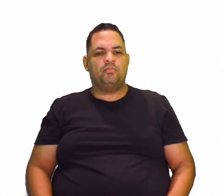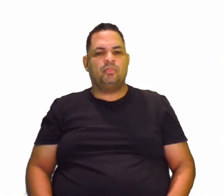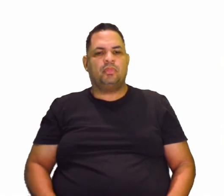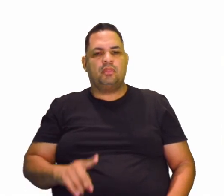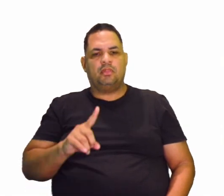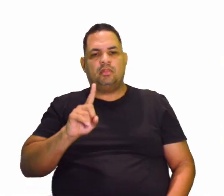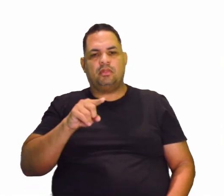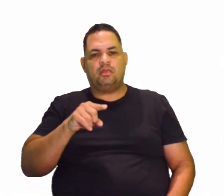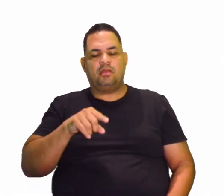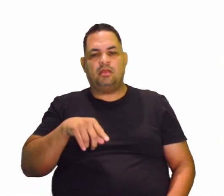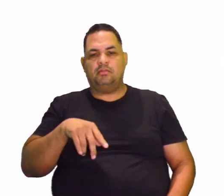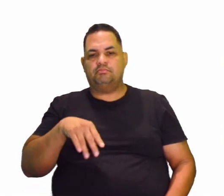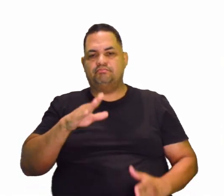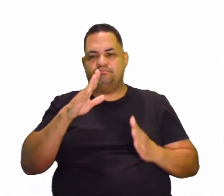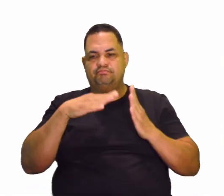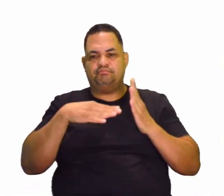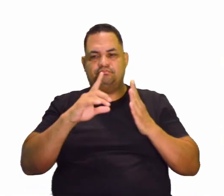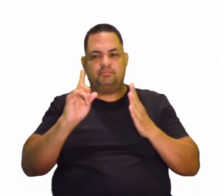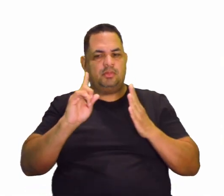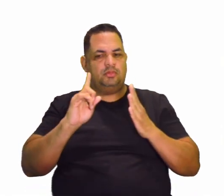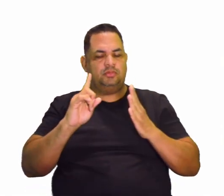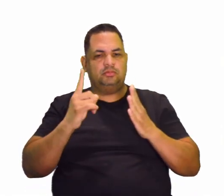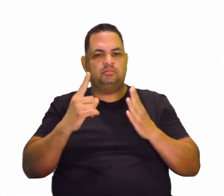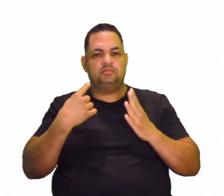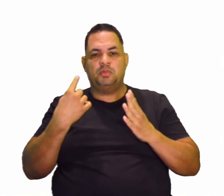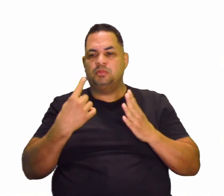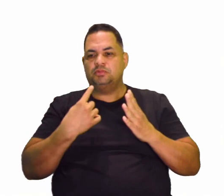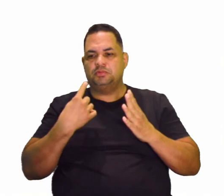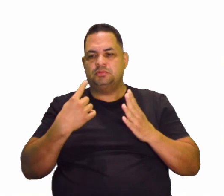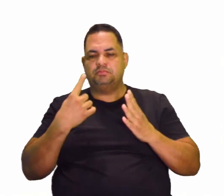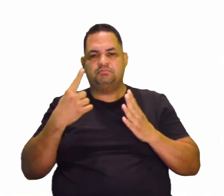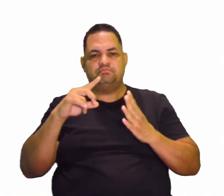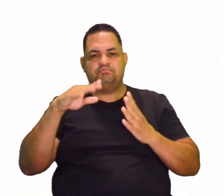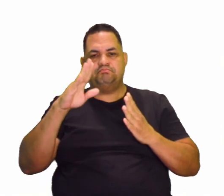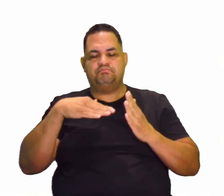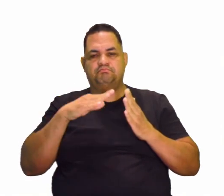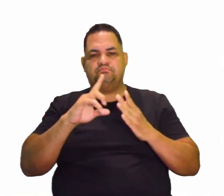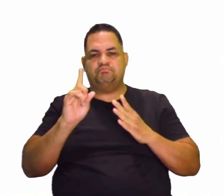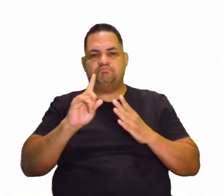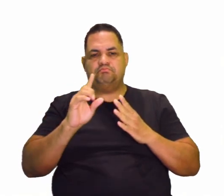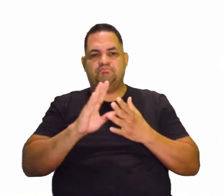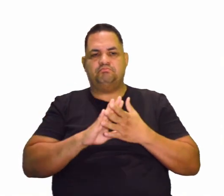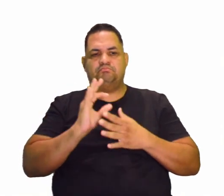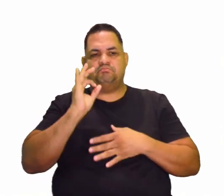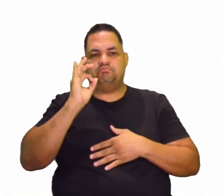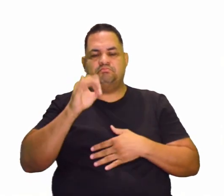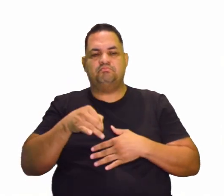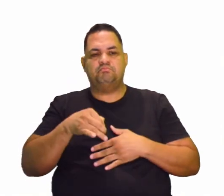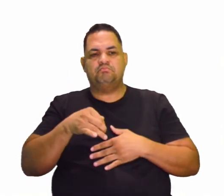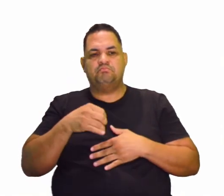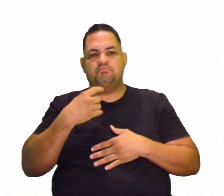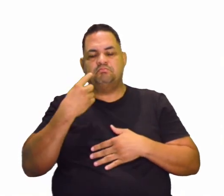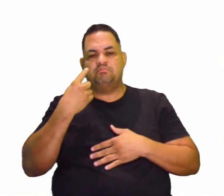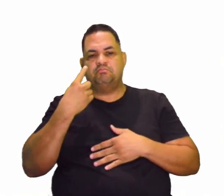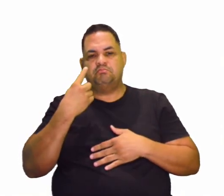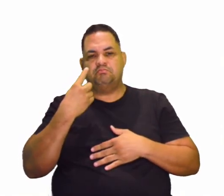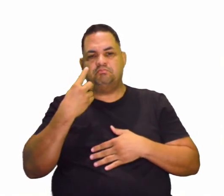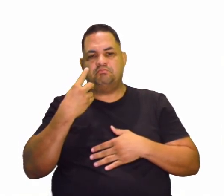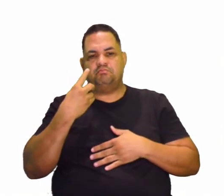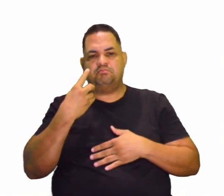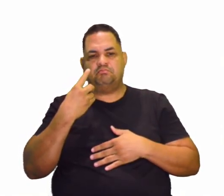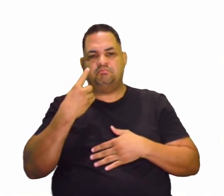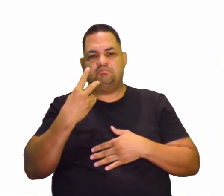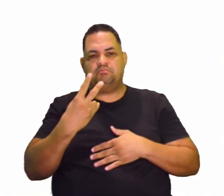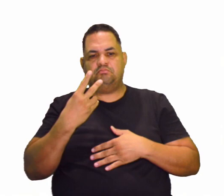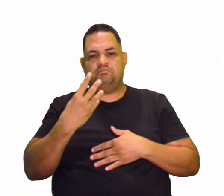Então, não é a pintura, né? Não é só a pintura. Então, está correto as questões, as asserções